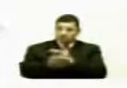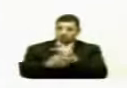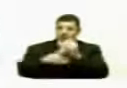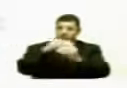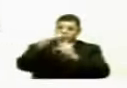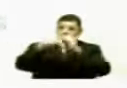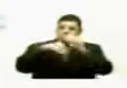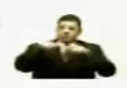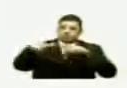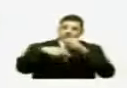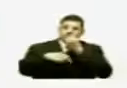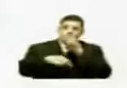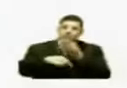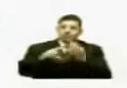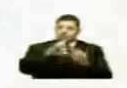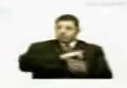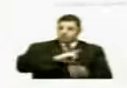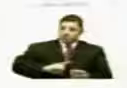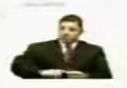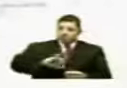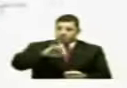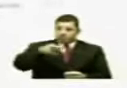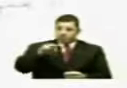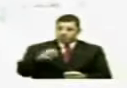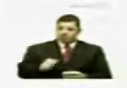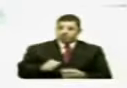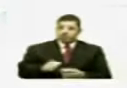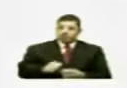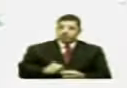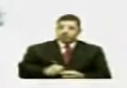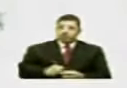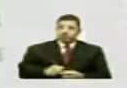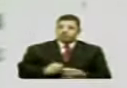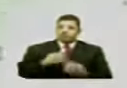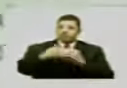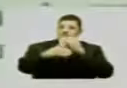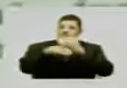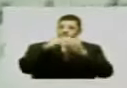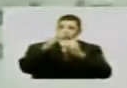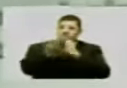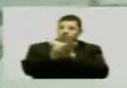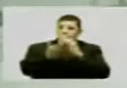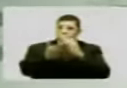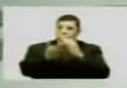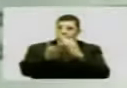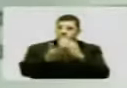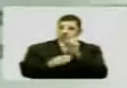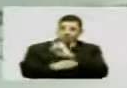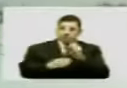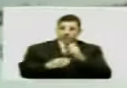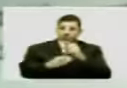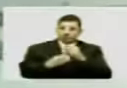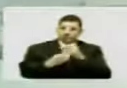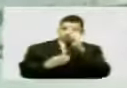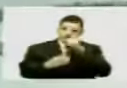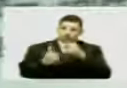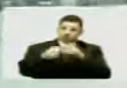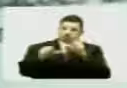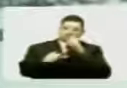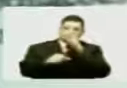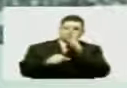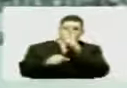da operação. Deputado Zé Ricardo, não é que a obra não vai começar, não é que a licitação